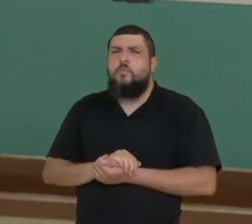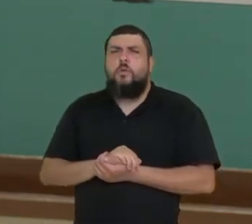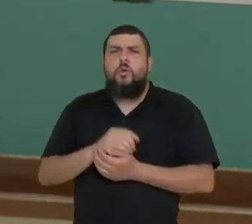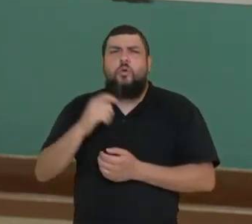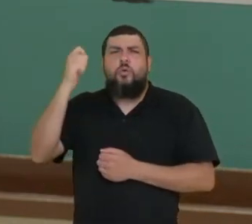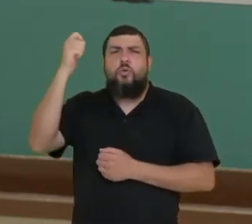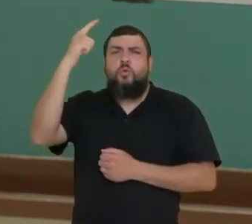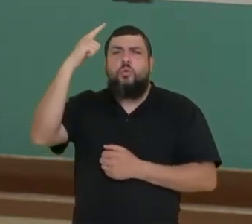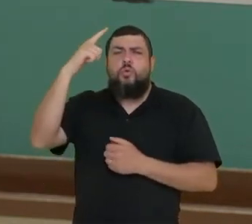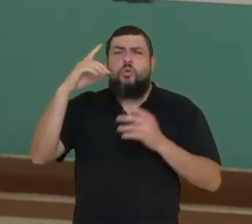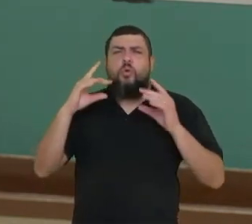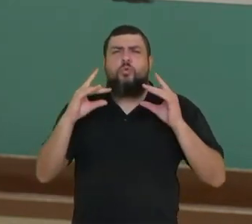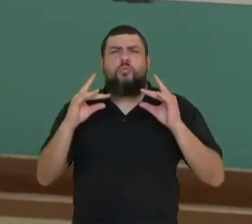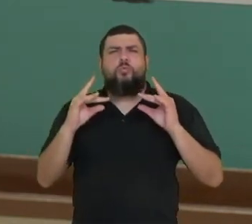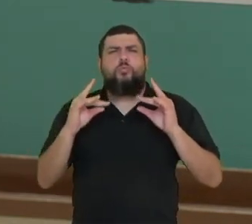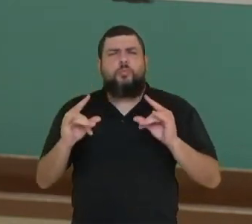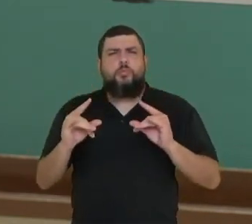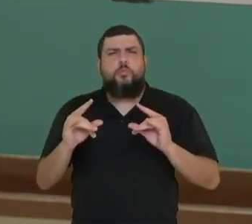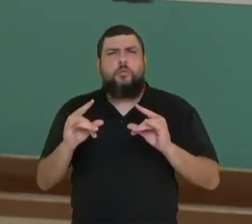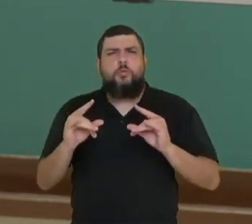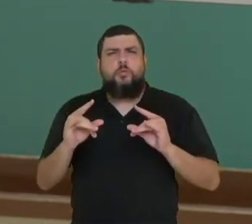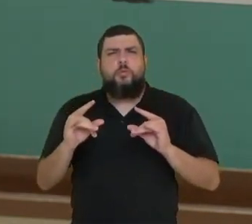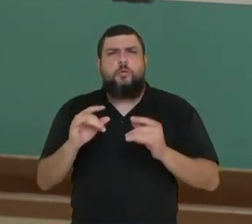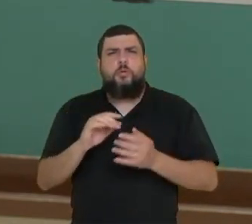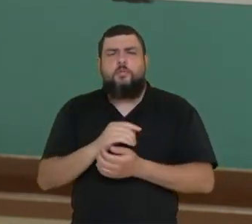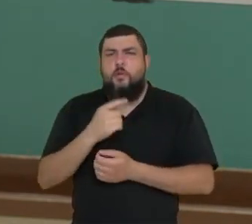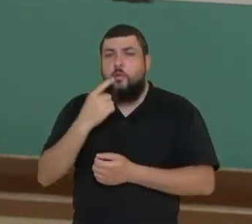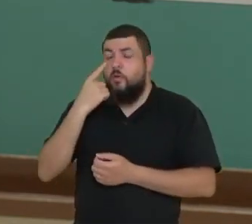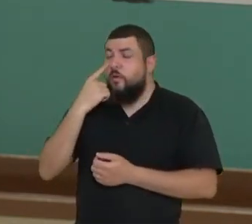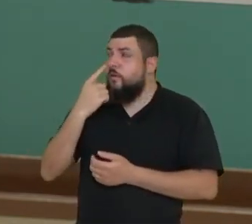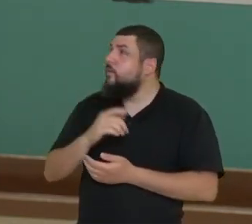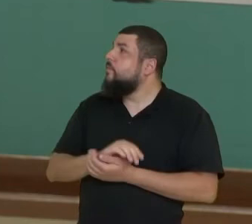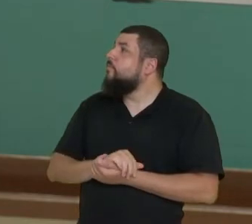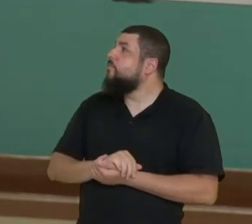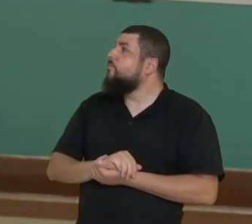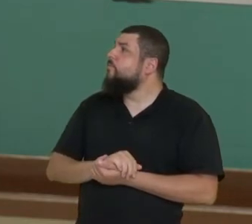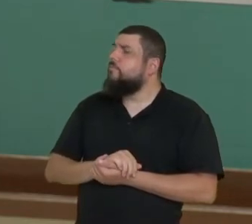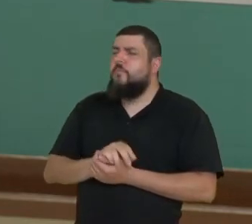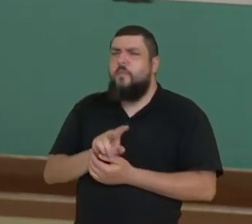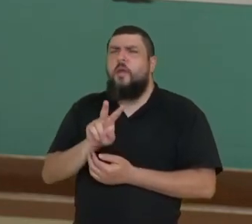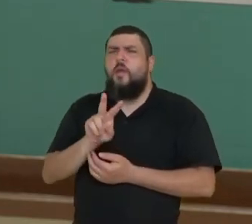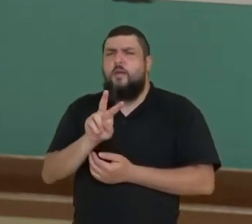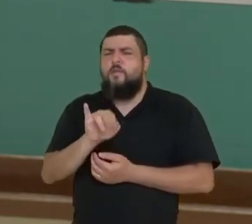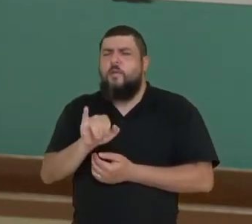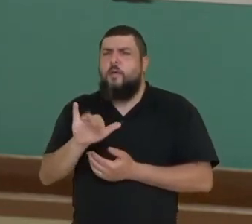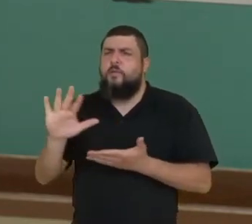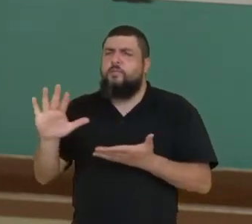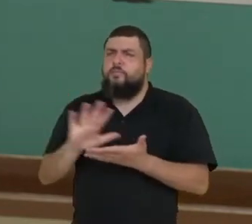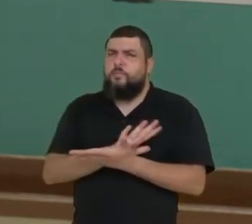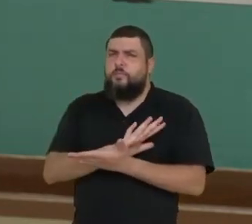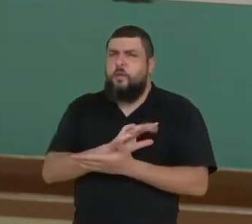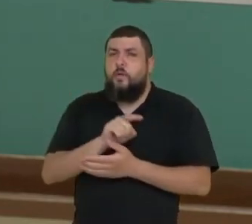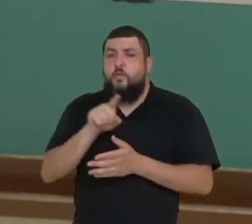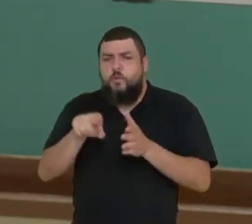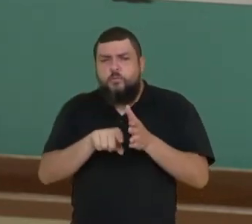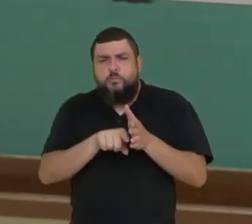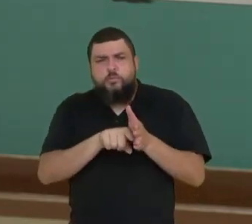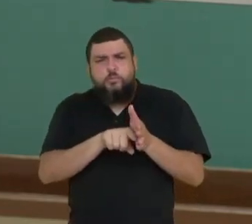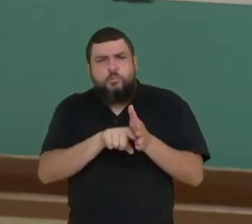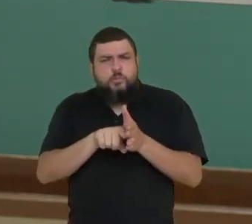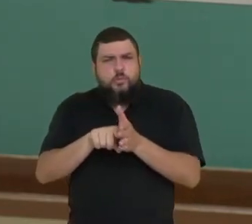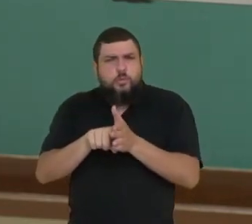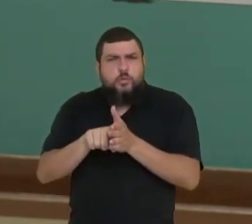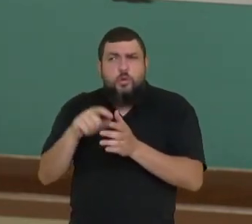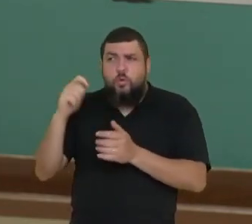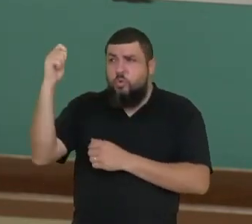Isso é preocupante para nós? A imagem bonita do Sol, né? Eu quero que vocês pesquisem sobre isso, falem sobre isso. O Sol vai